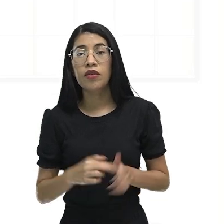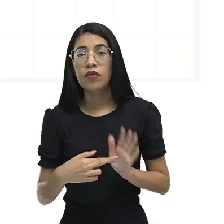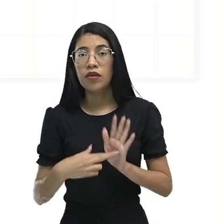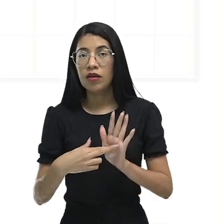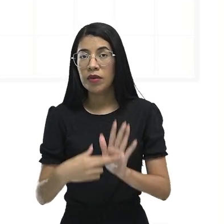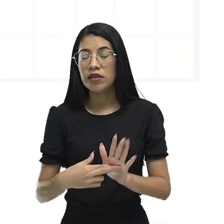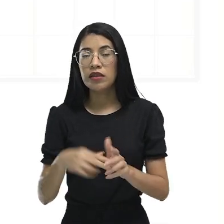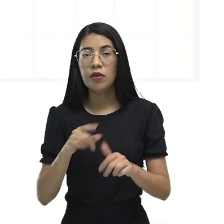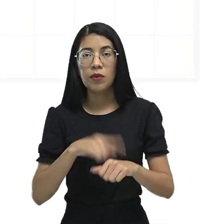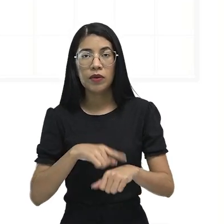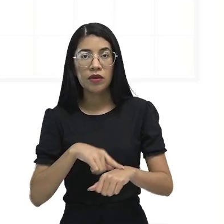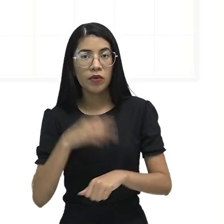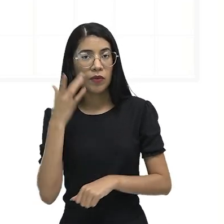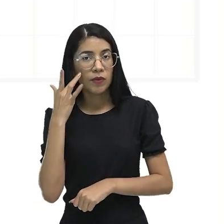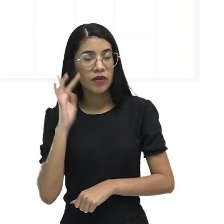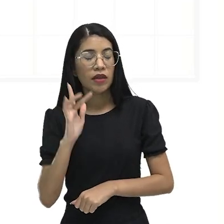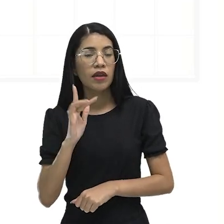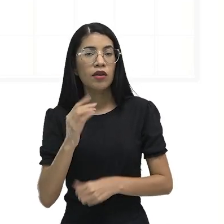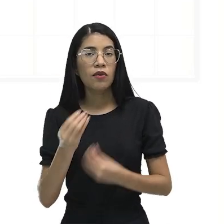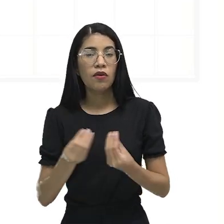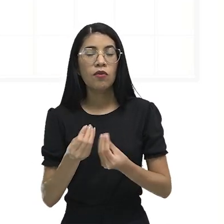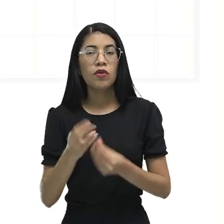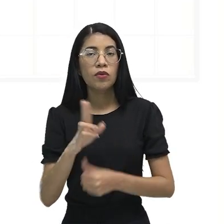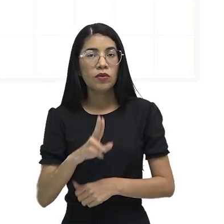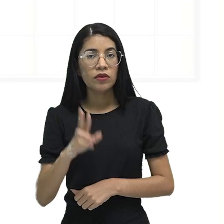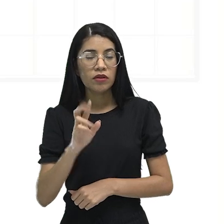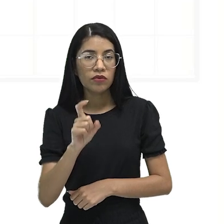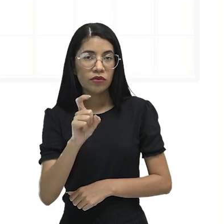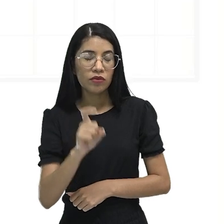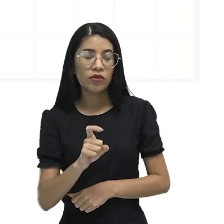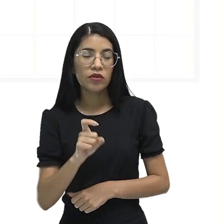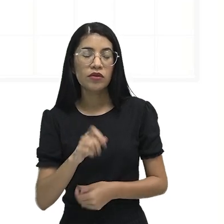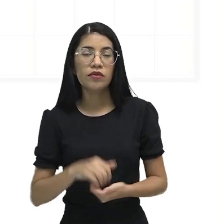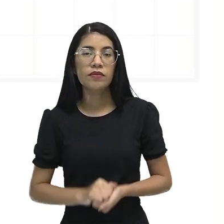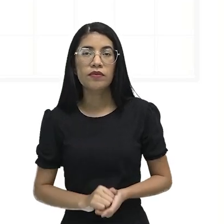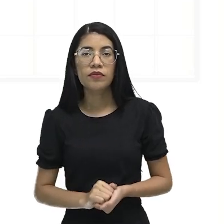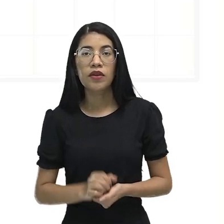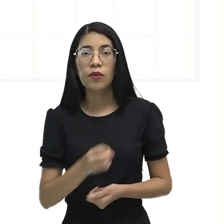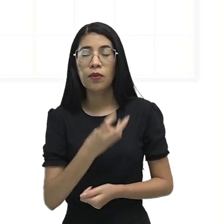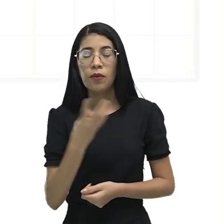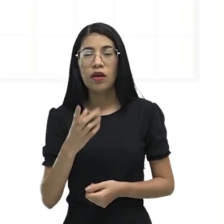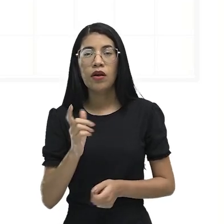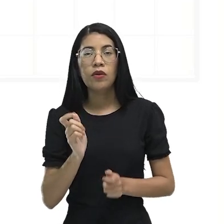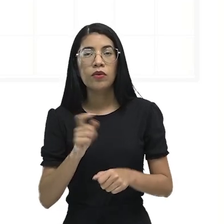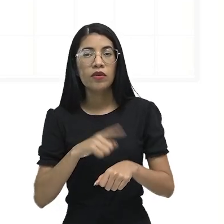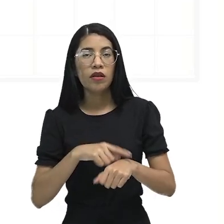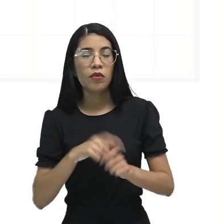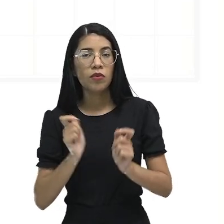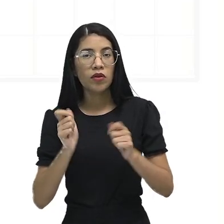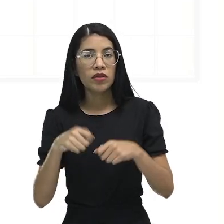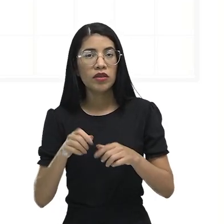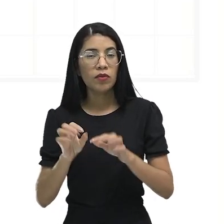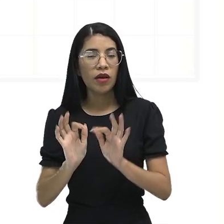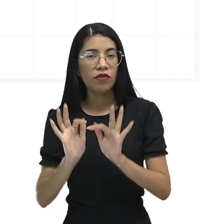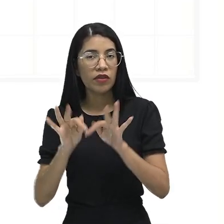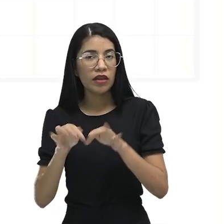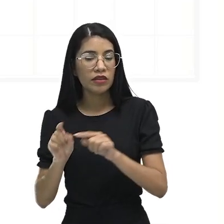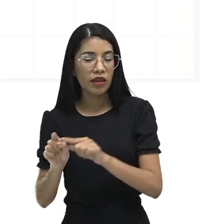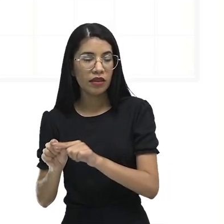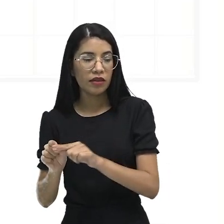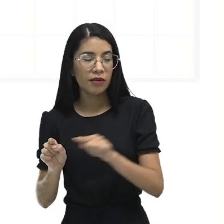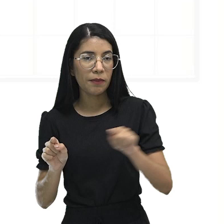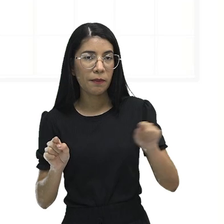esse tempo desconhecido por x, quanto tempo ele fará esse trajeto?